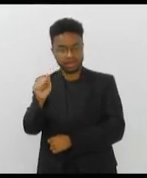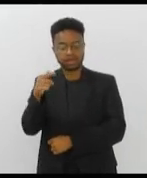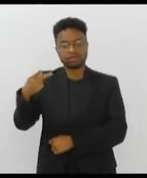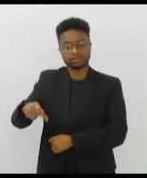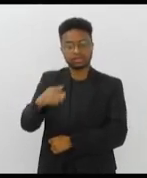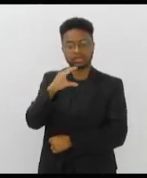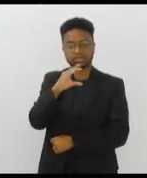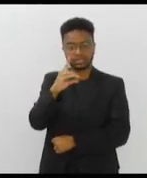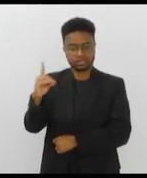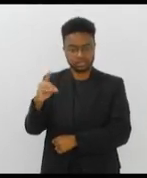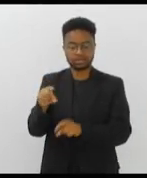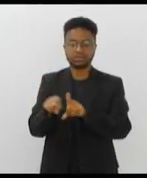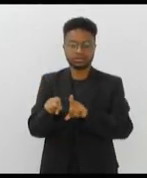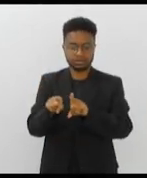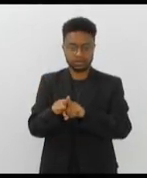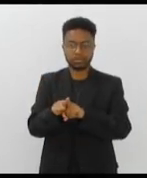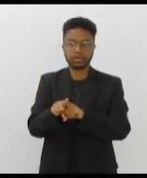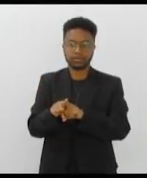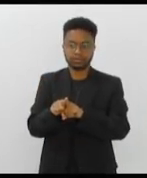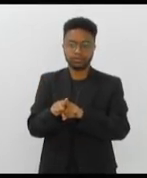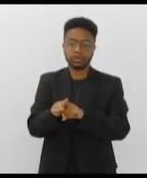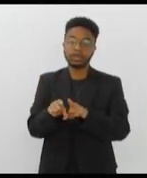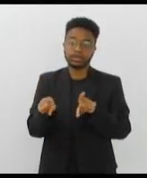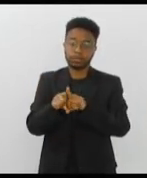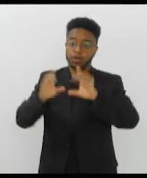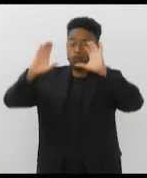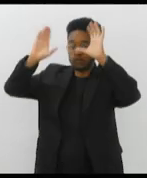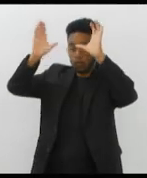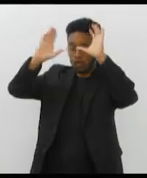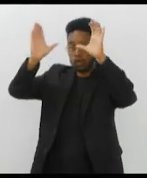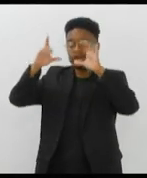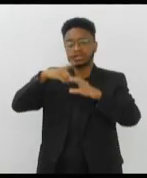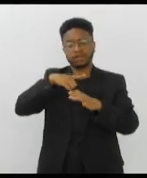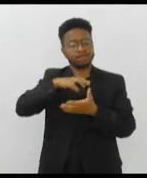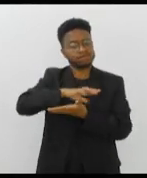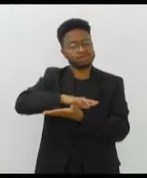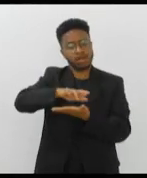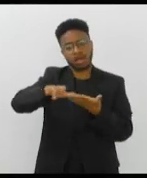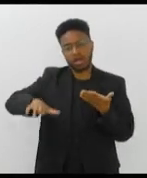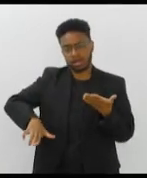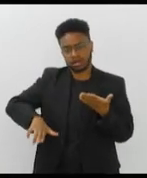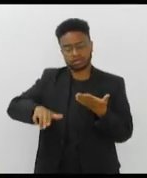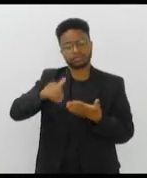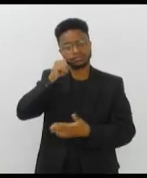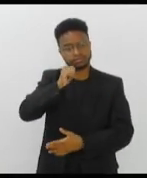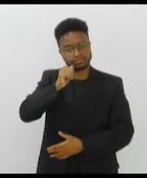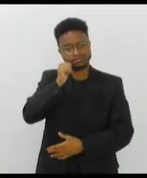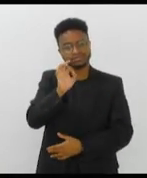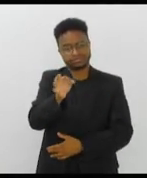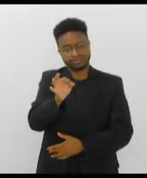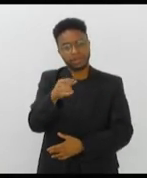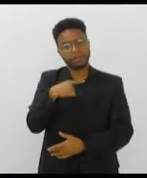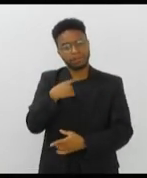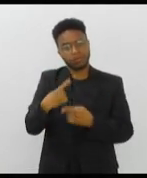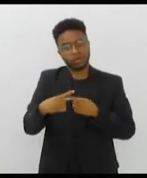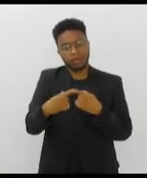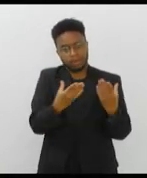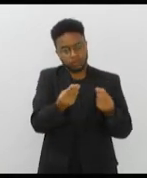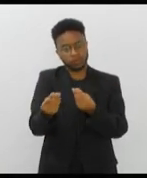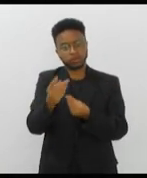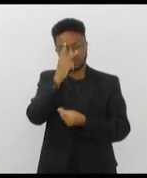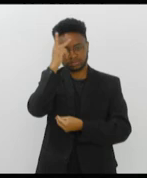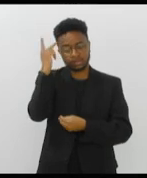Deus, né? No próprio vôlei tem um mixe, né? porque são muitas atletas, mas tem um